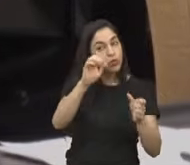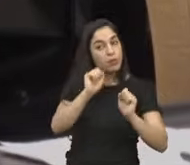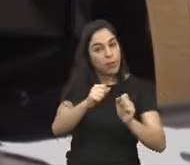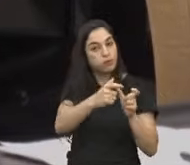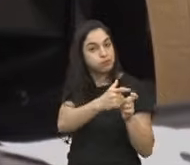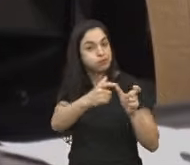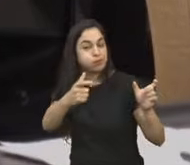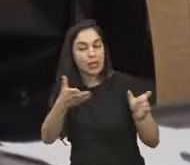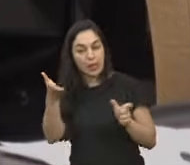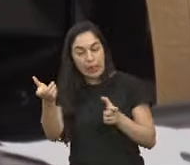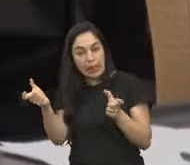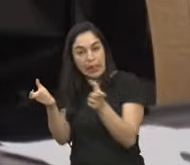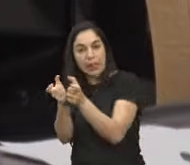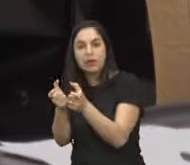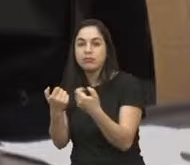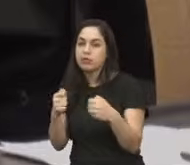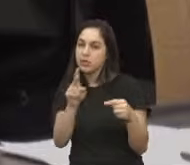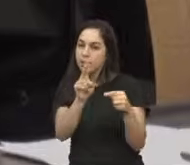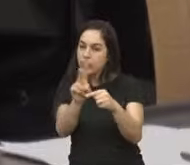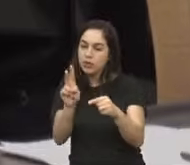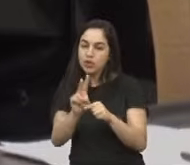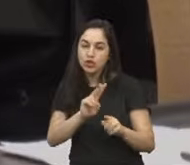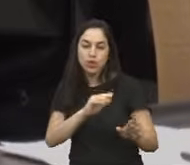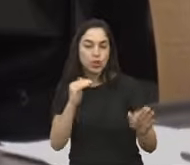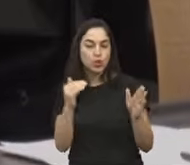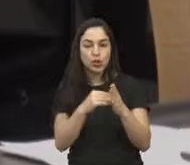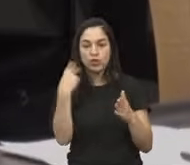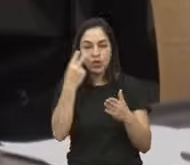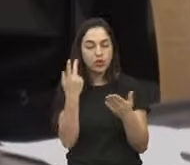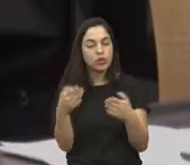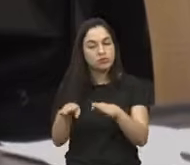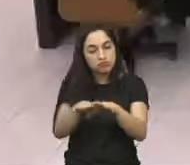e que o regimento tem que proteger a casa como um todo.